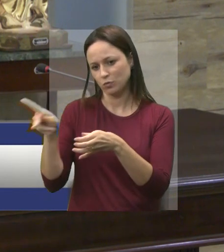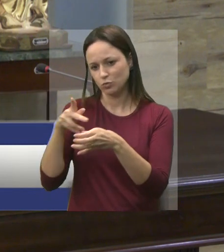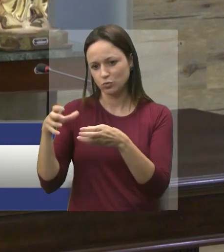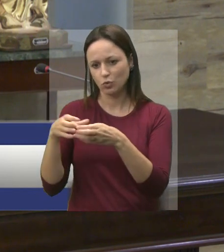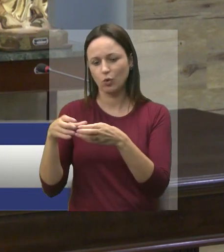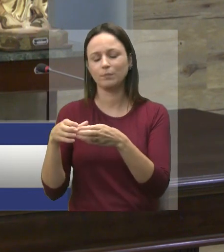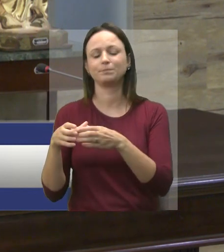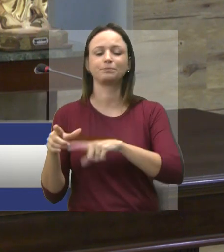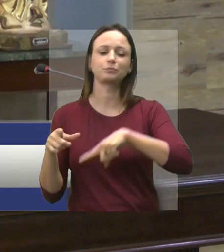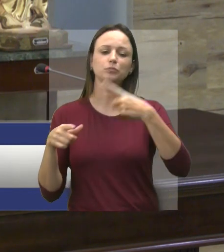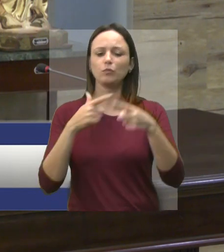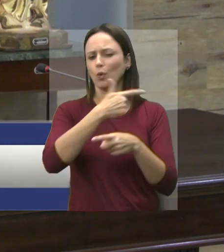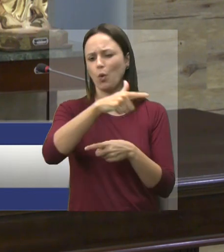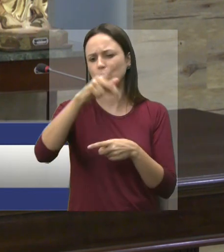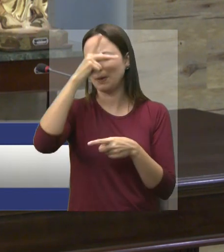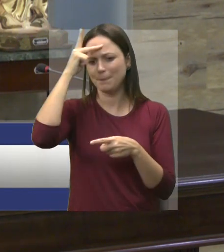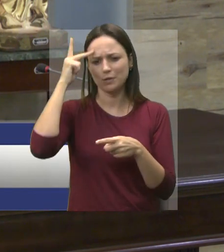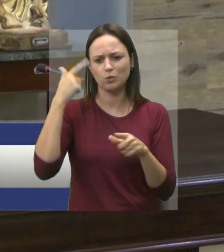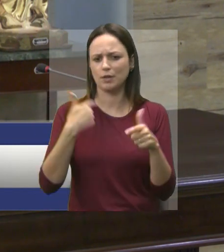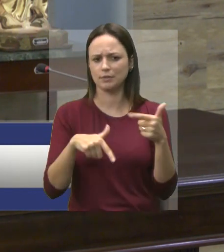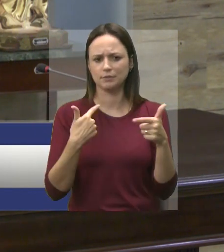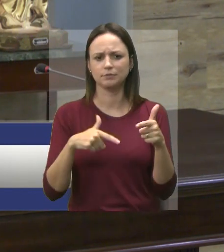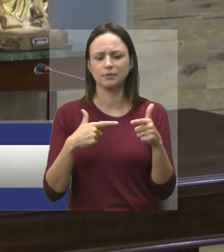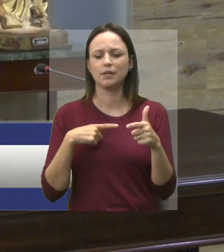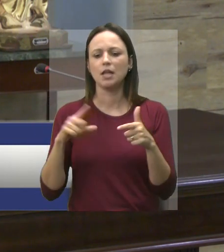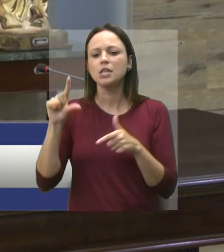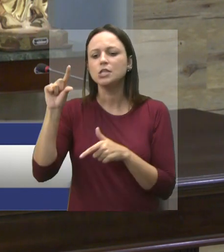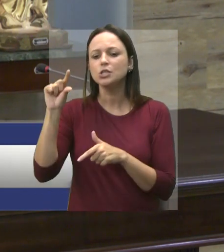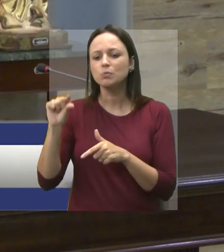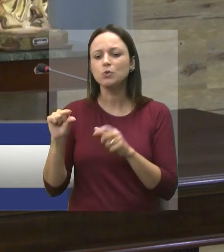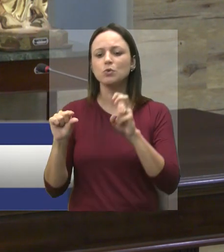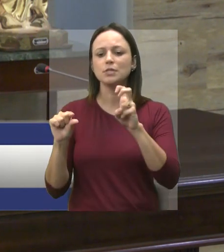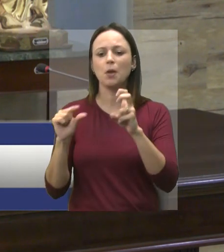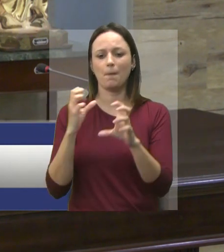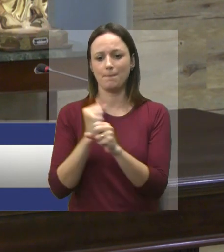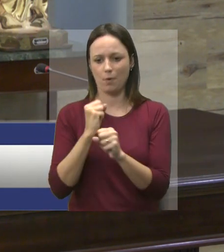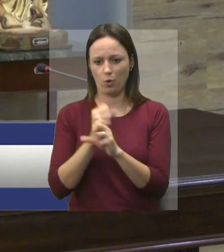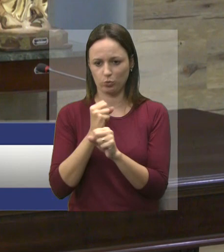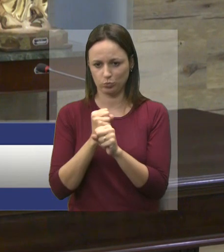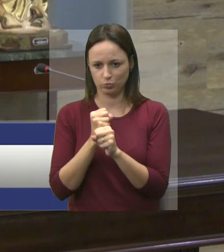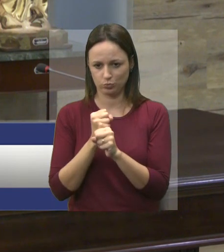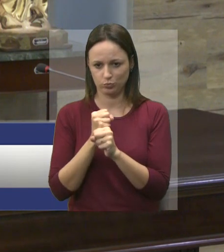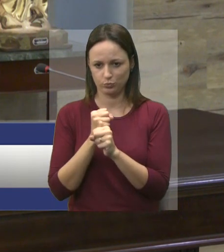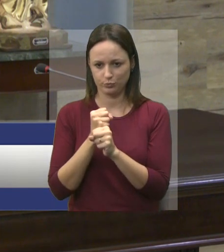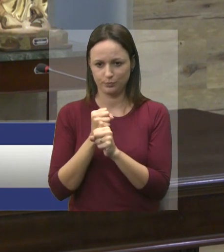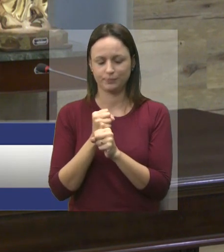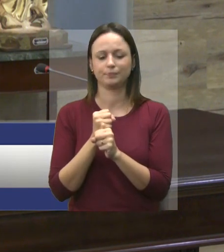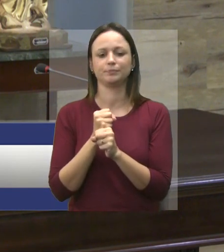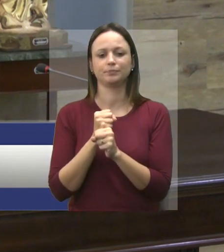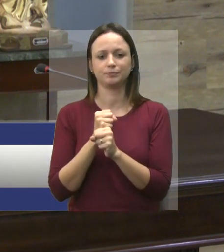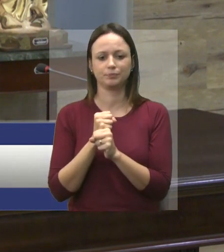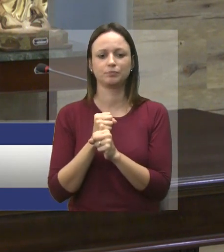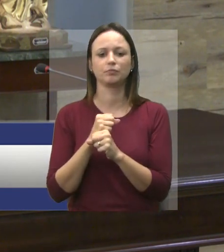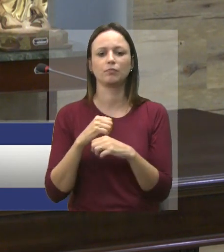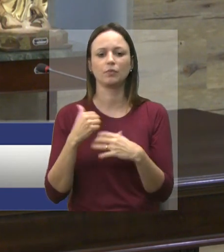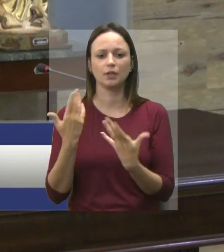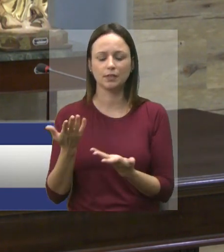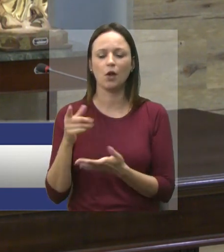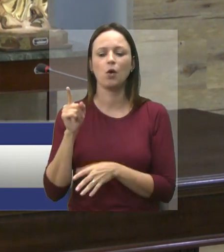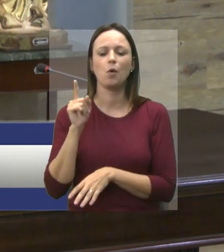uma redução de 5 pontos na exigência. Então, começa